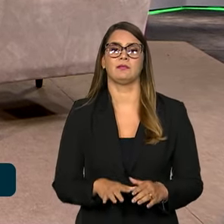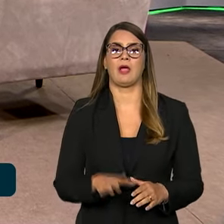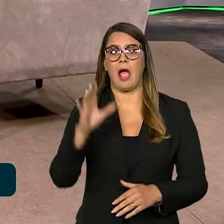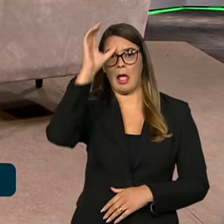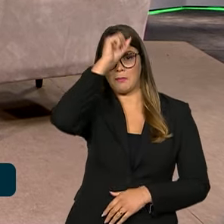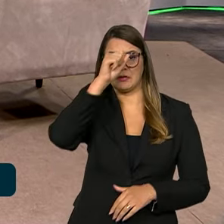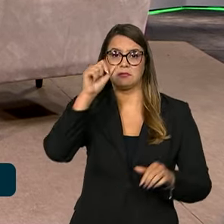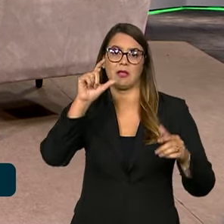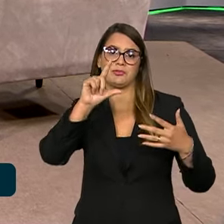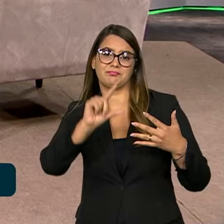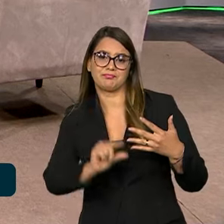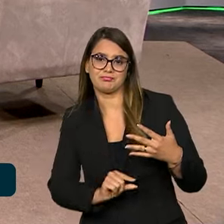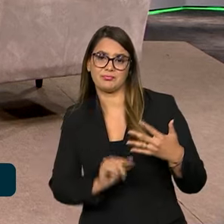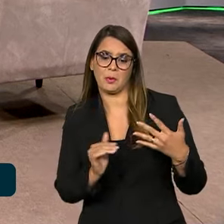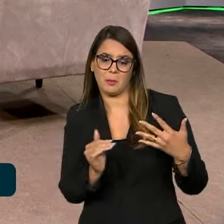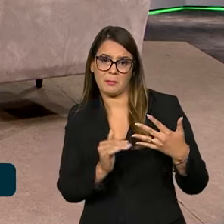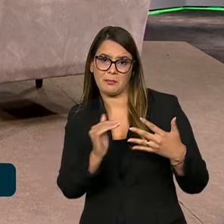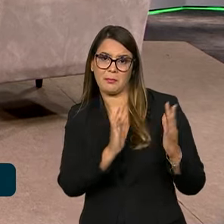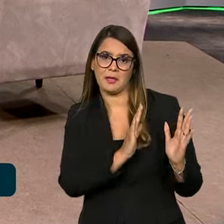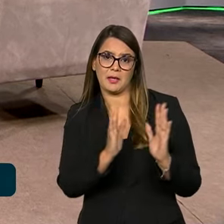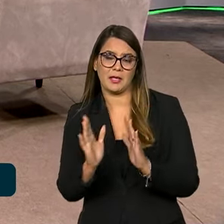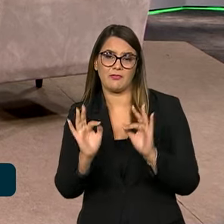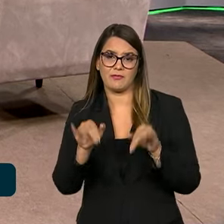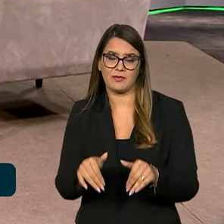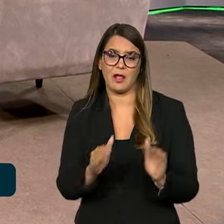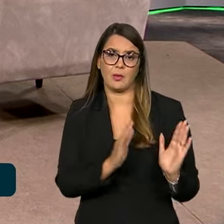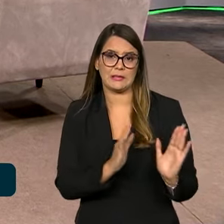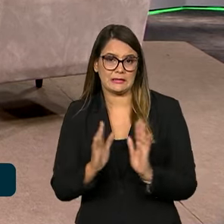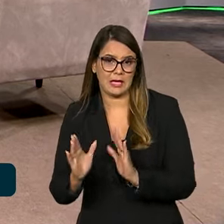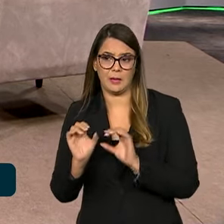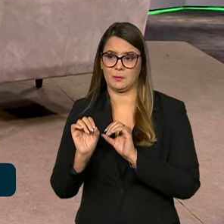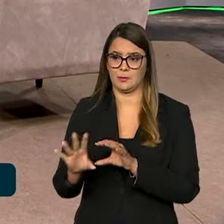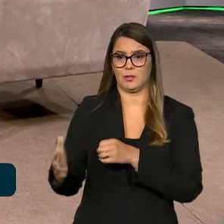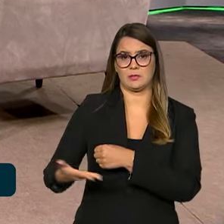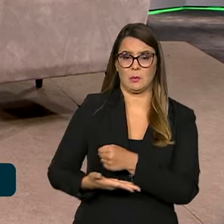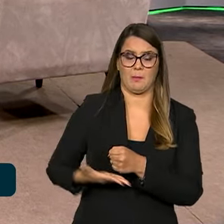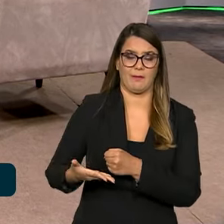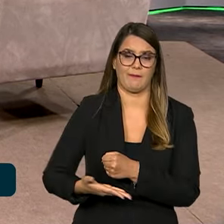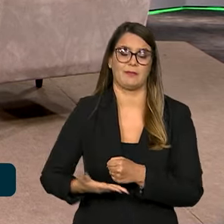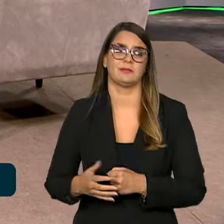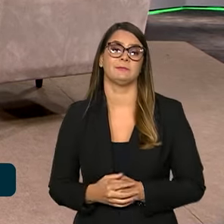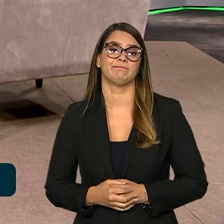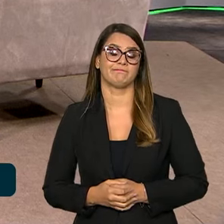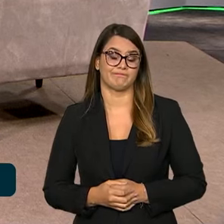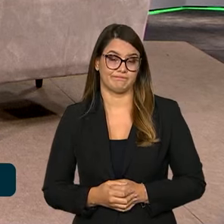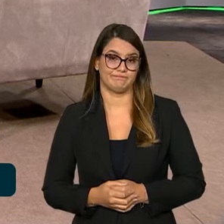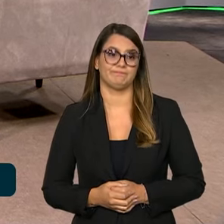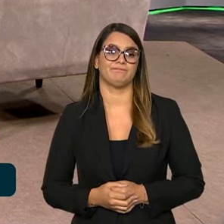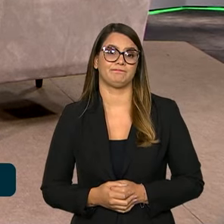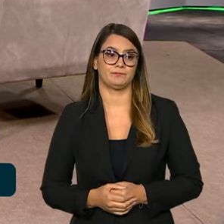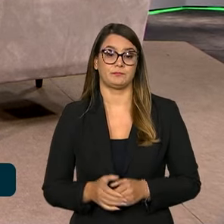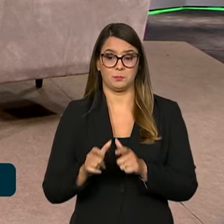de aprendizagem nas etapas ao final das etapas da Educação Básica muito